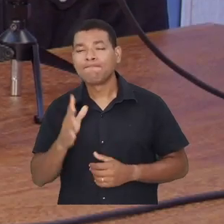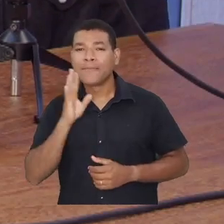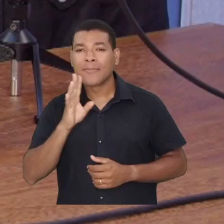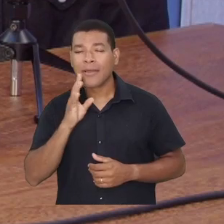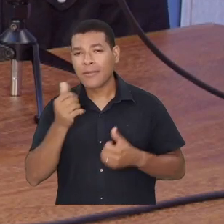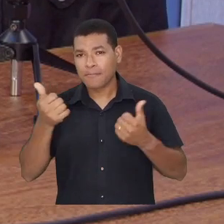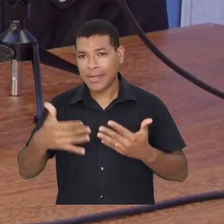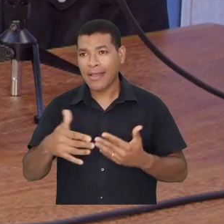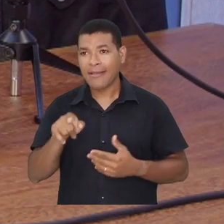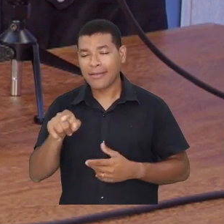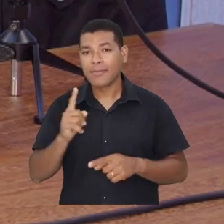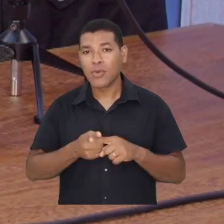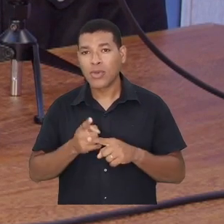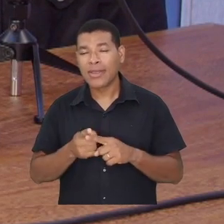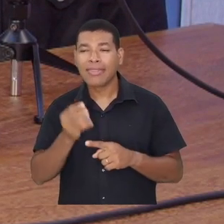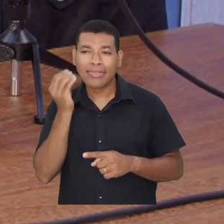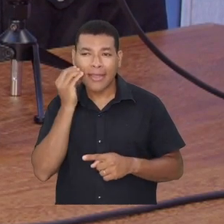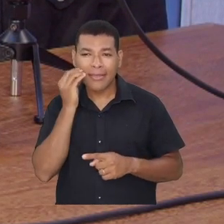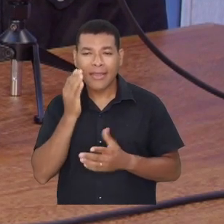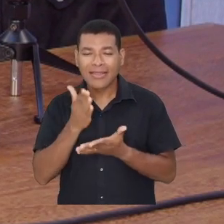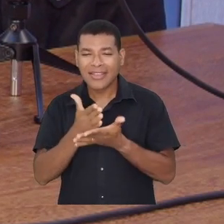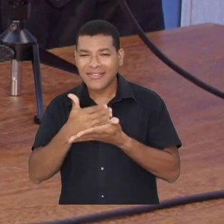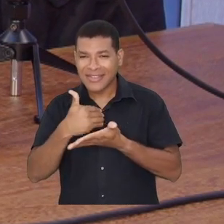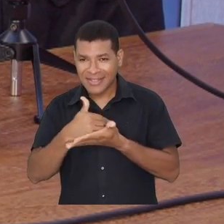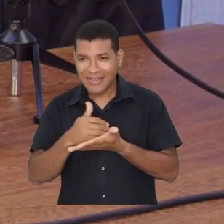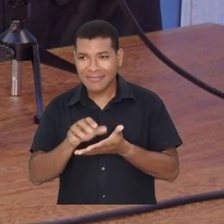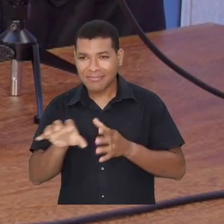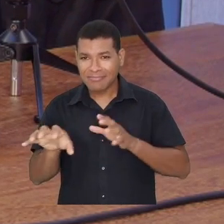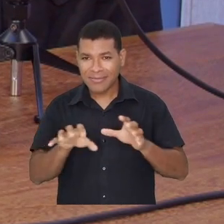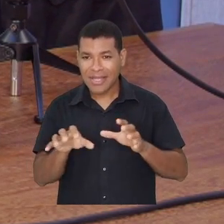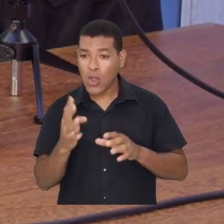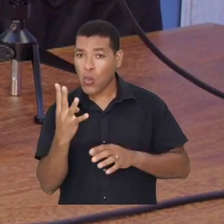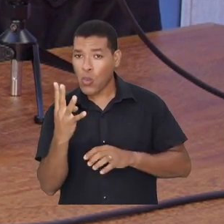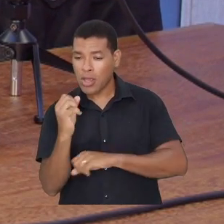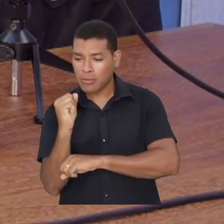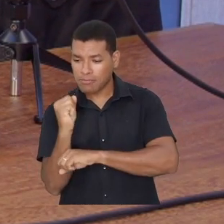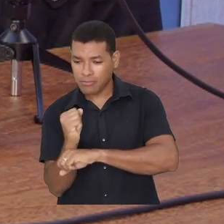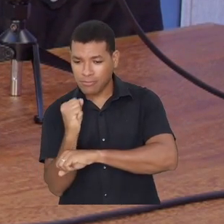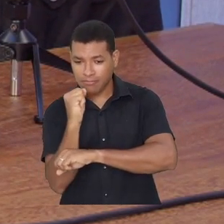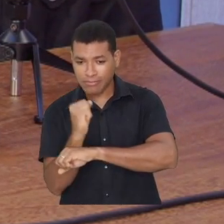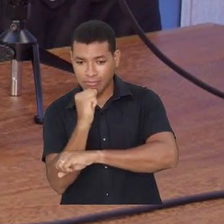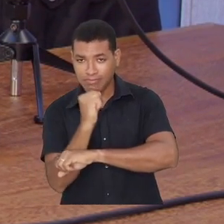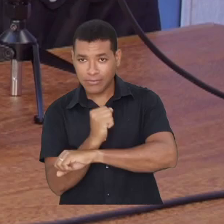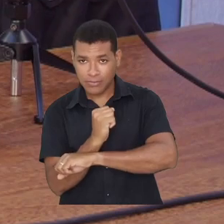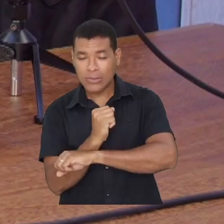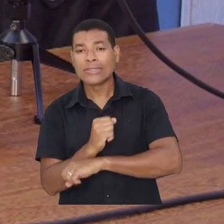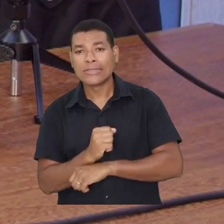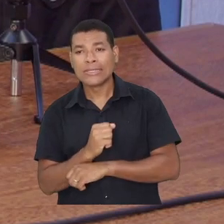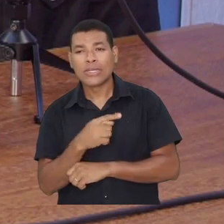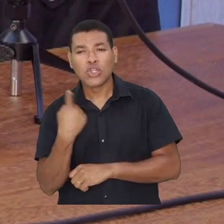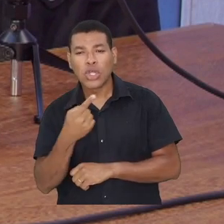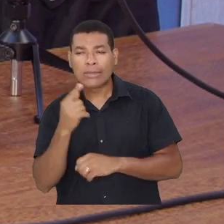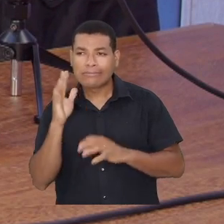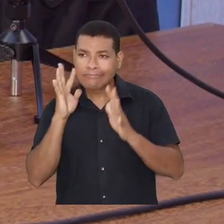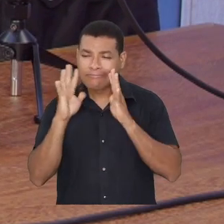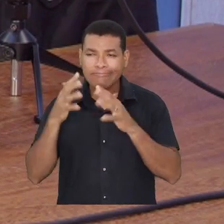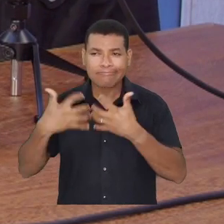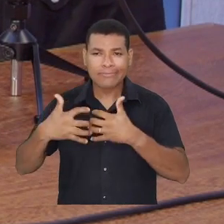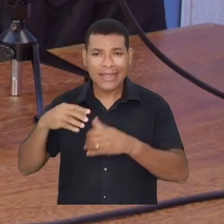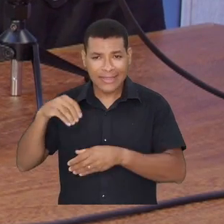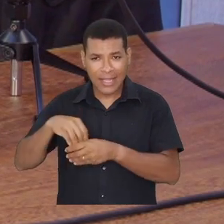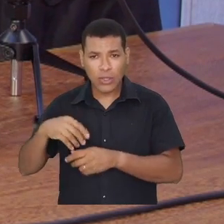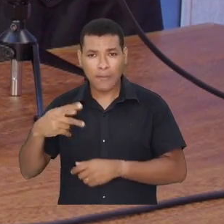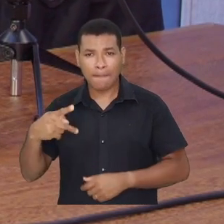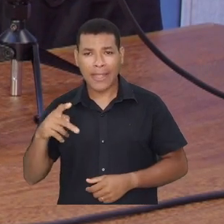falar, tentando dividir assim, em quatro pilares. Eu acho que a gente fala de bastante coisa, a gente sempre reflete o que está acontecendo dentro da P&G,